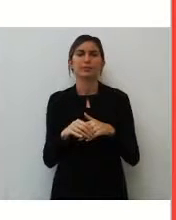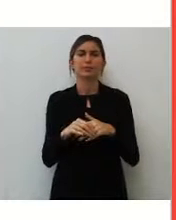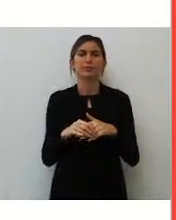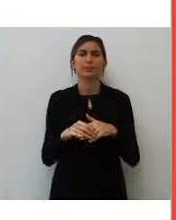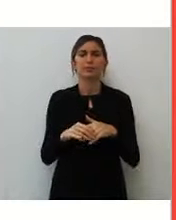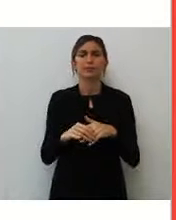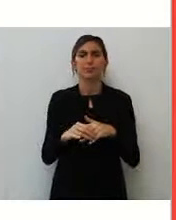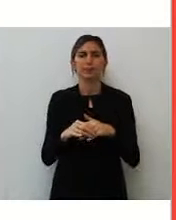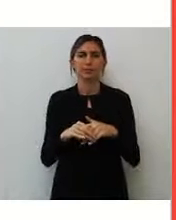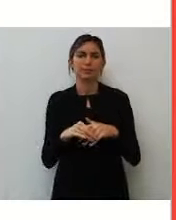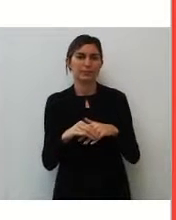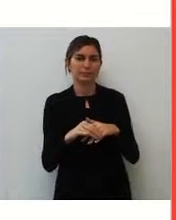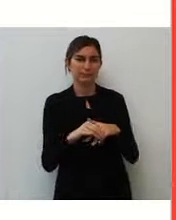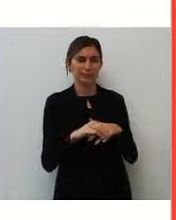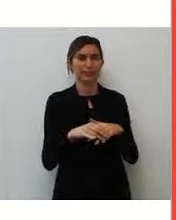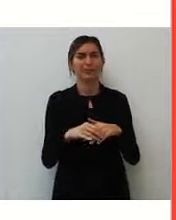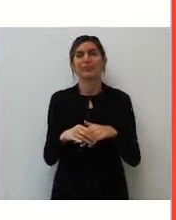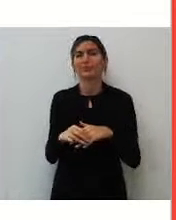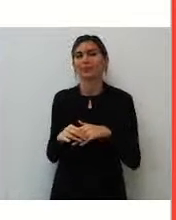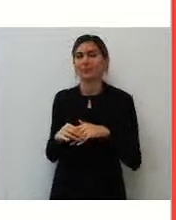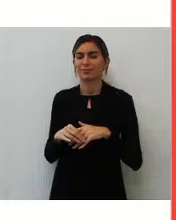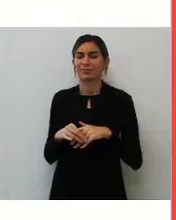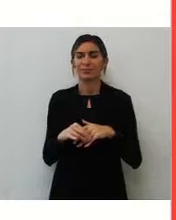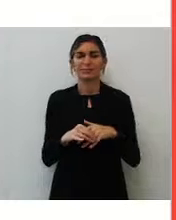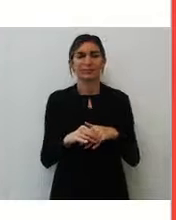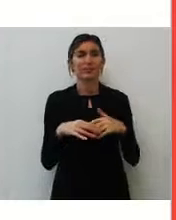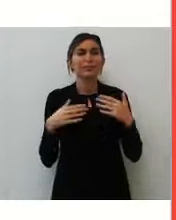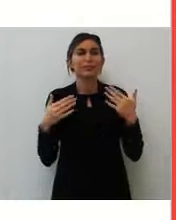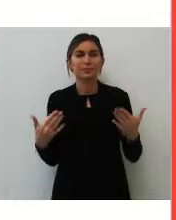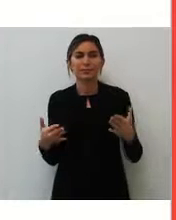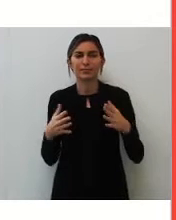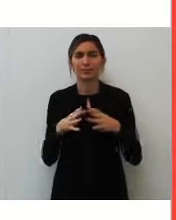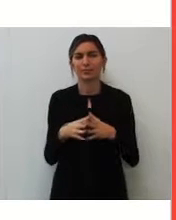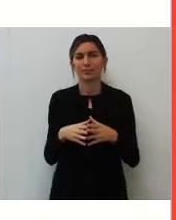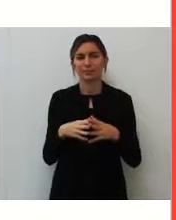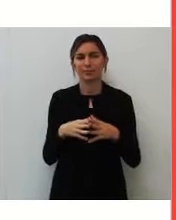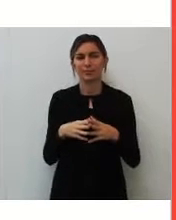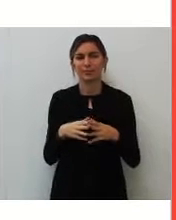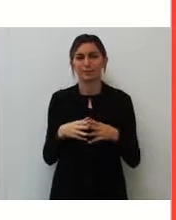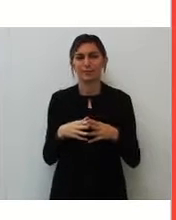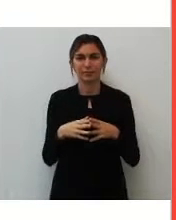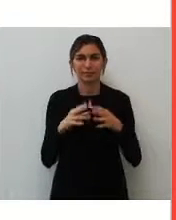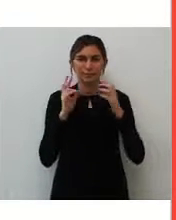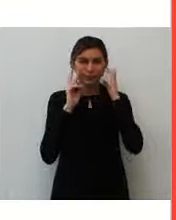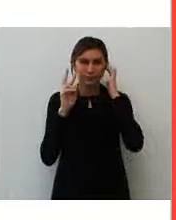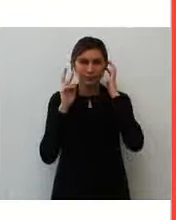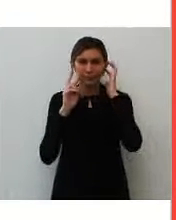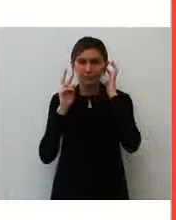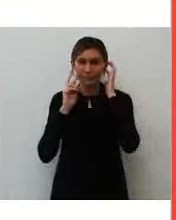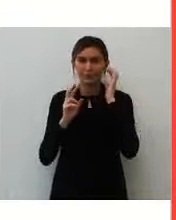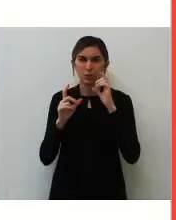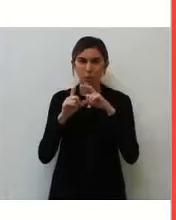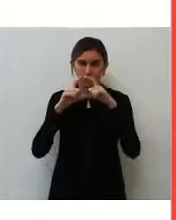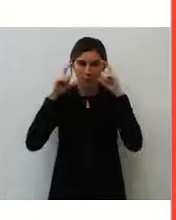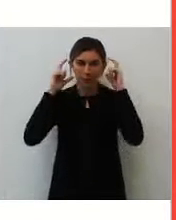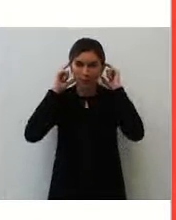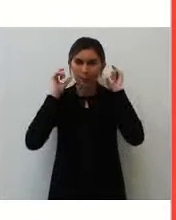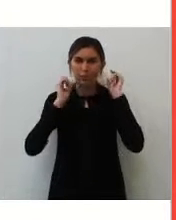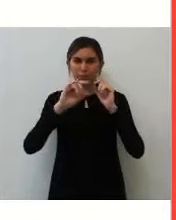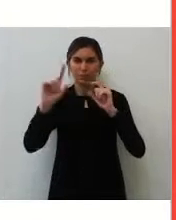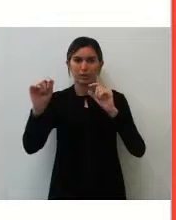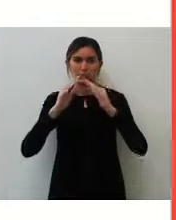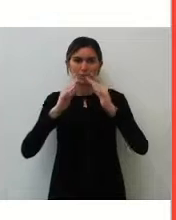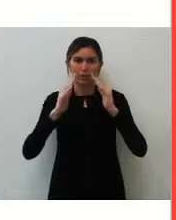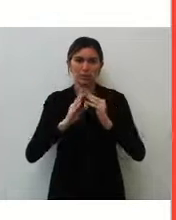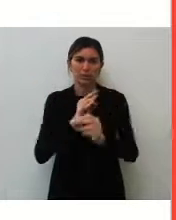e aí oi e aí pessoal enquanto isso lembrado use máscaras for sair de casa